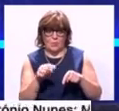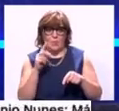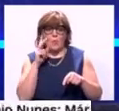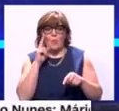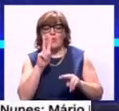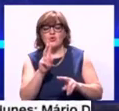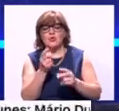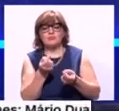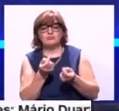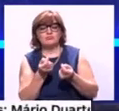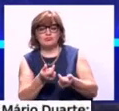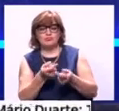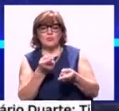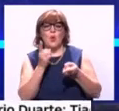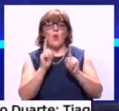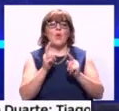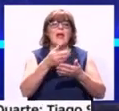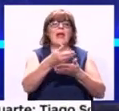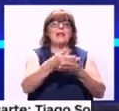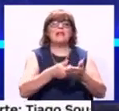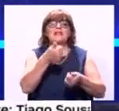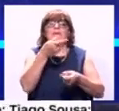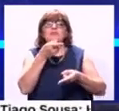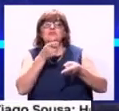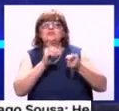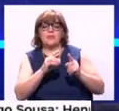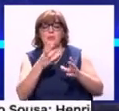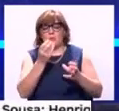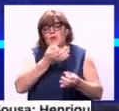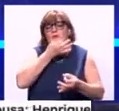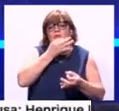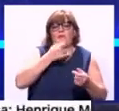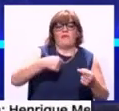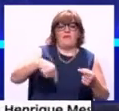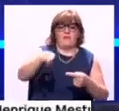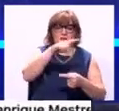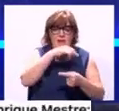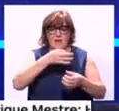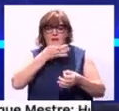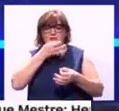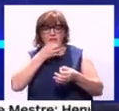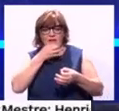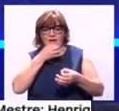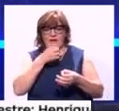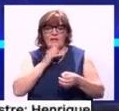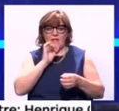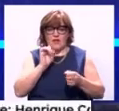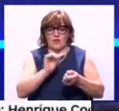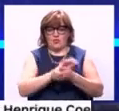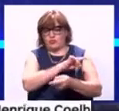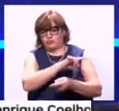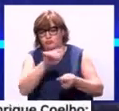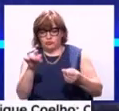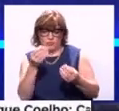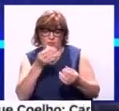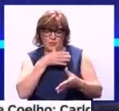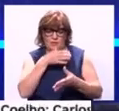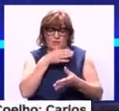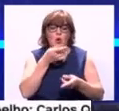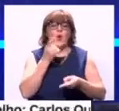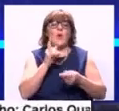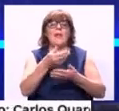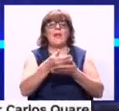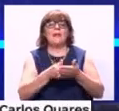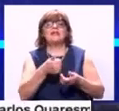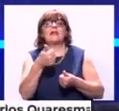mostrar um bocado o que é a lista B. Muita gente fala, tem vindo a falar nos órgãos de comunicação social, o que é a